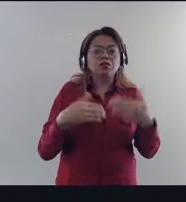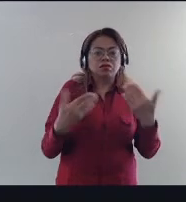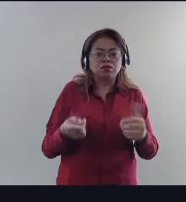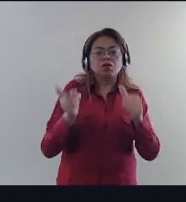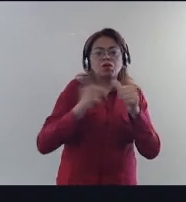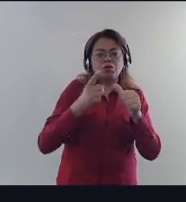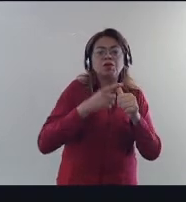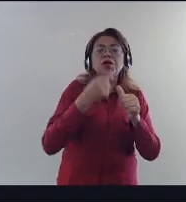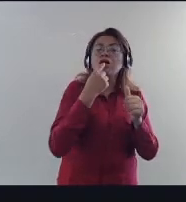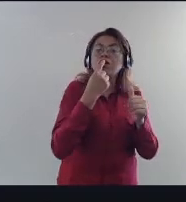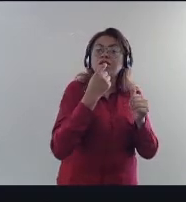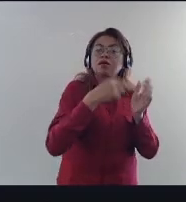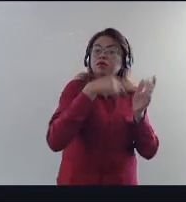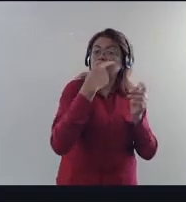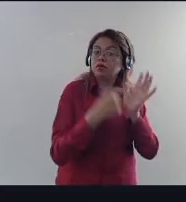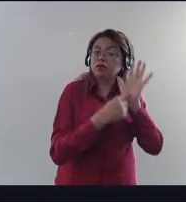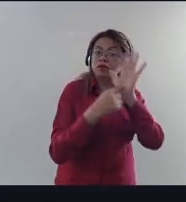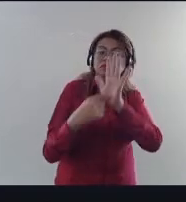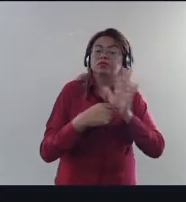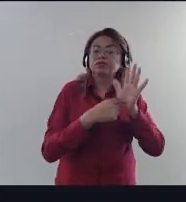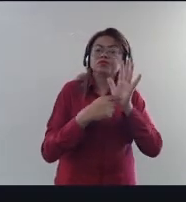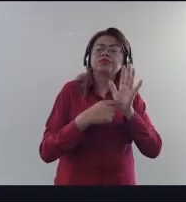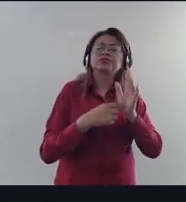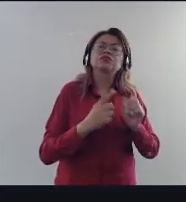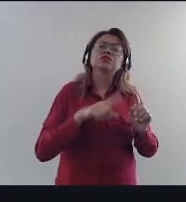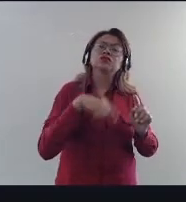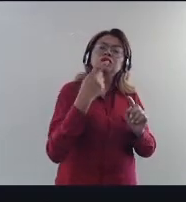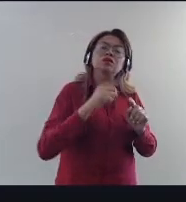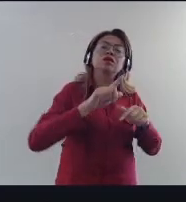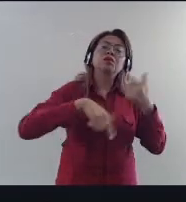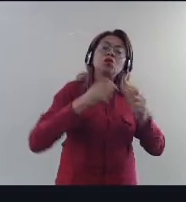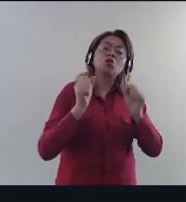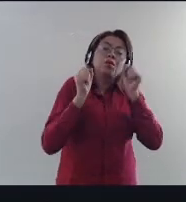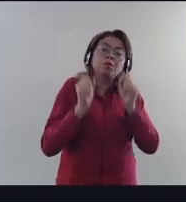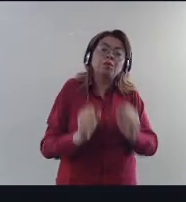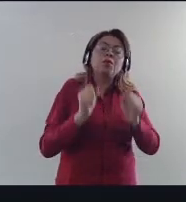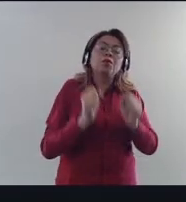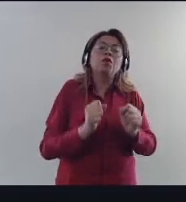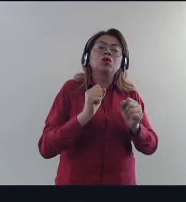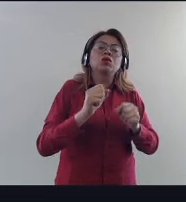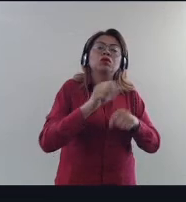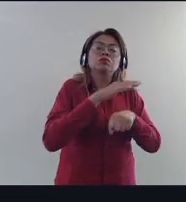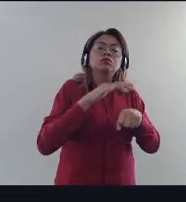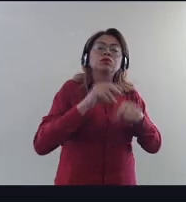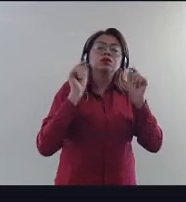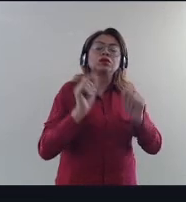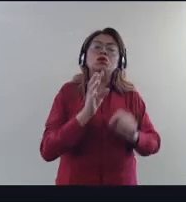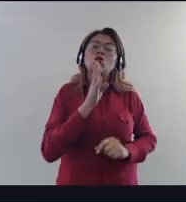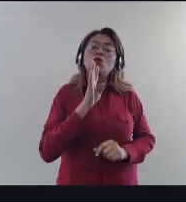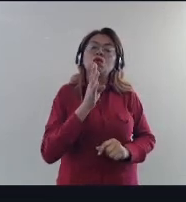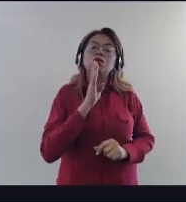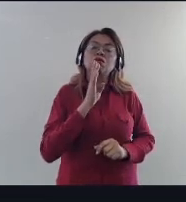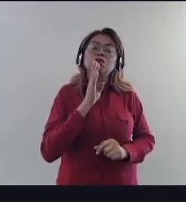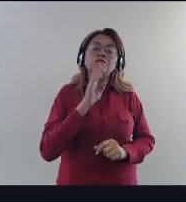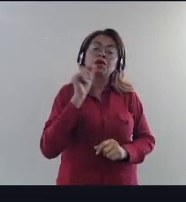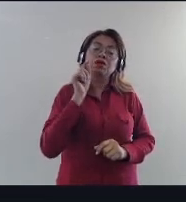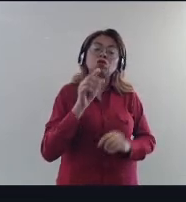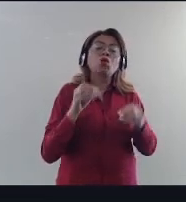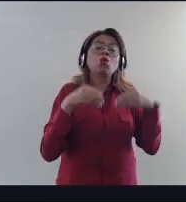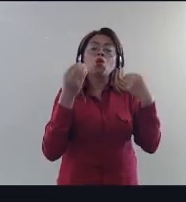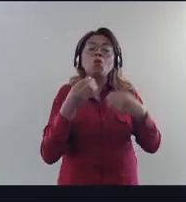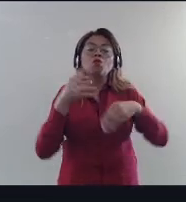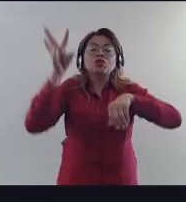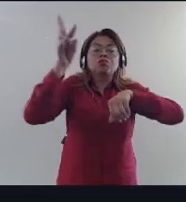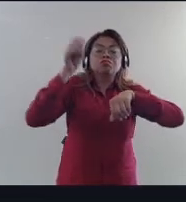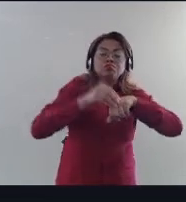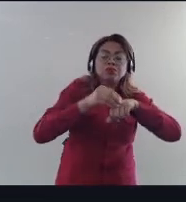primeiro em vermelho, o possível, baseado no conhecimento que as pessoas podem ter no futuro, e aí